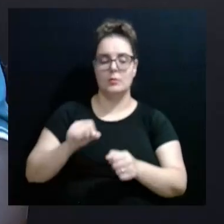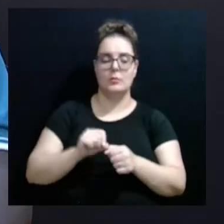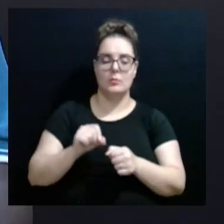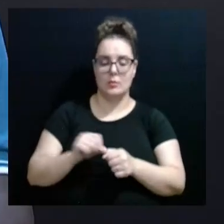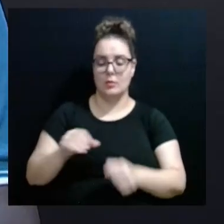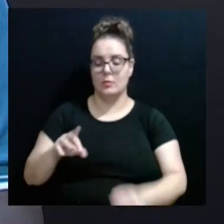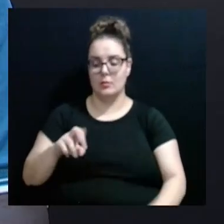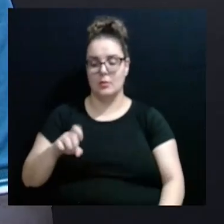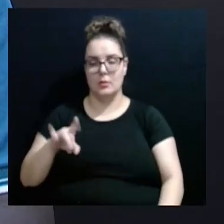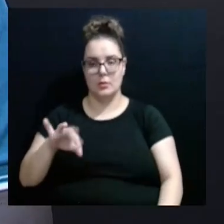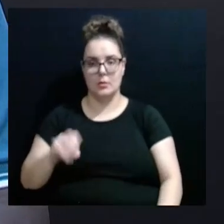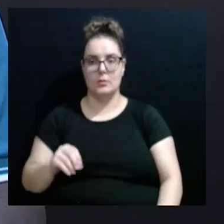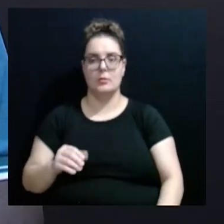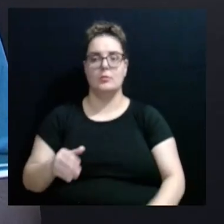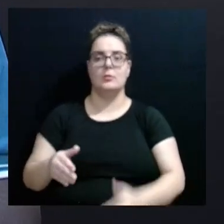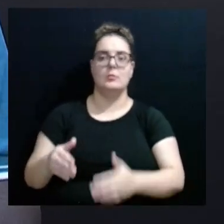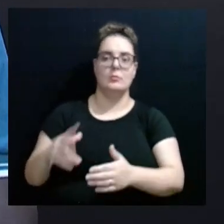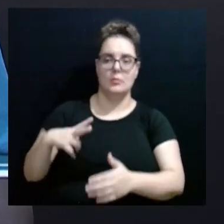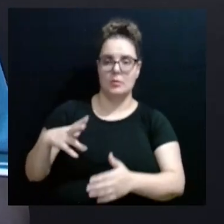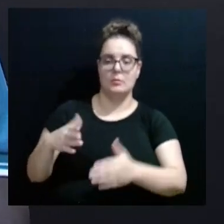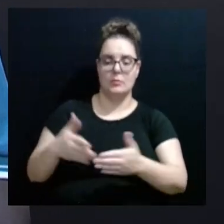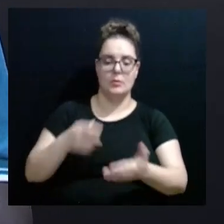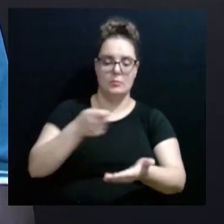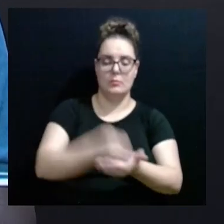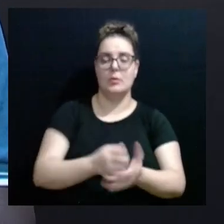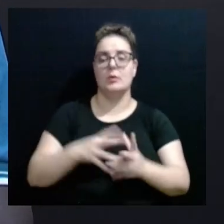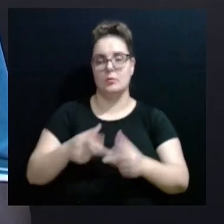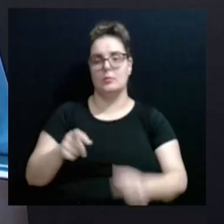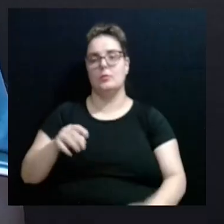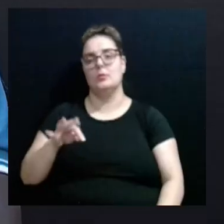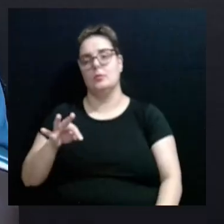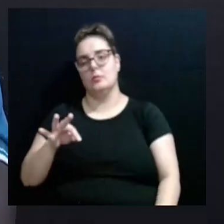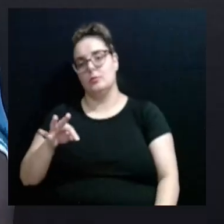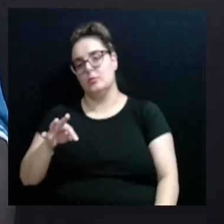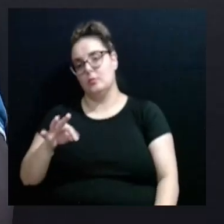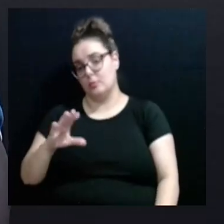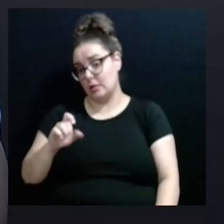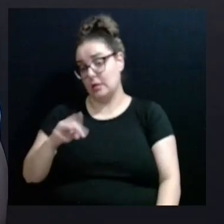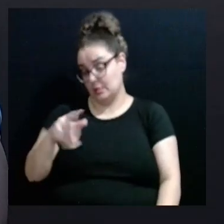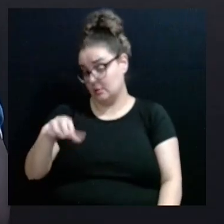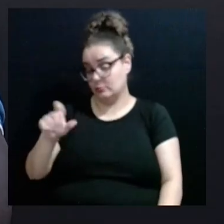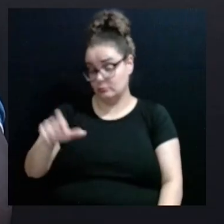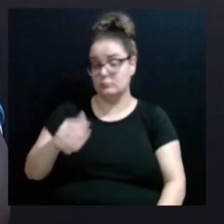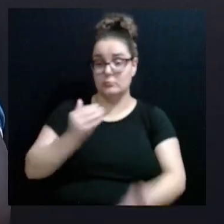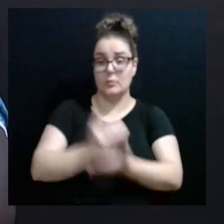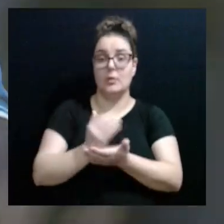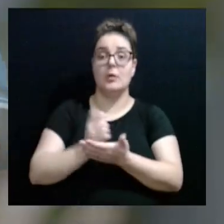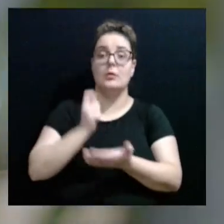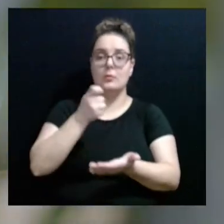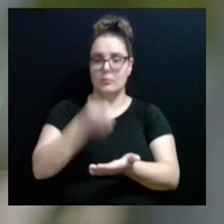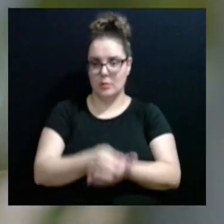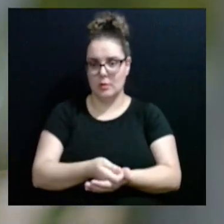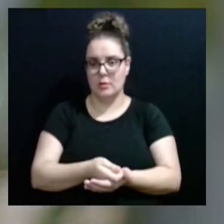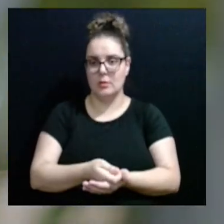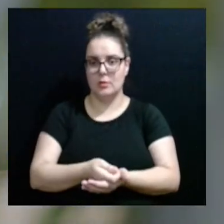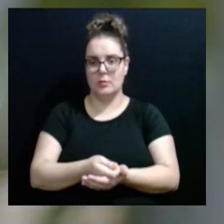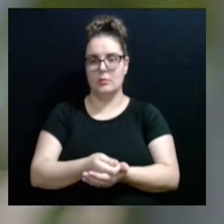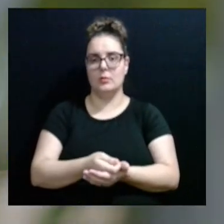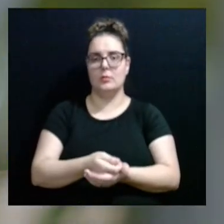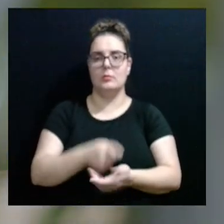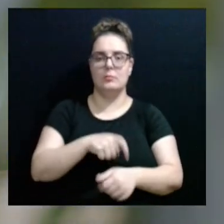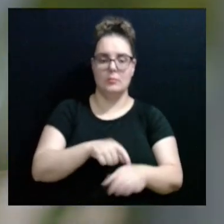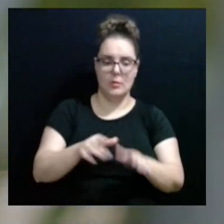e quite todo esse cartão. E aí, a partir do momento que você quitou, pegue um momento, pegue ele, deixe no